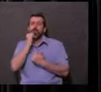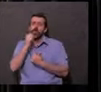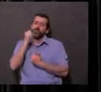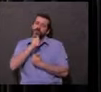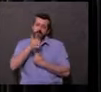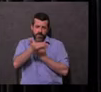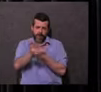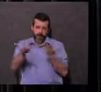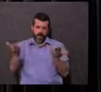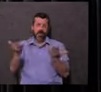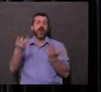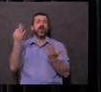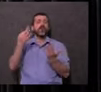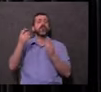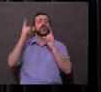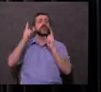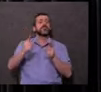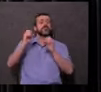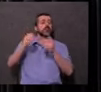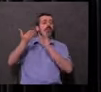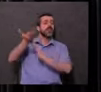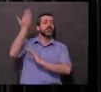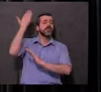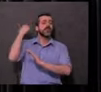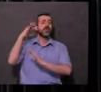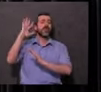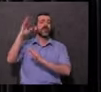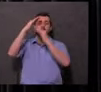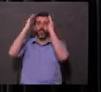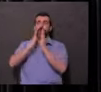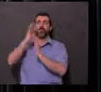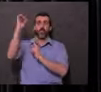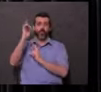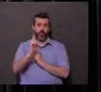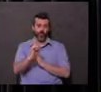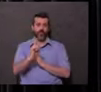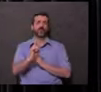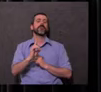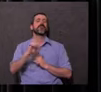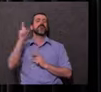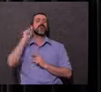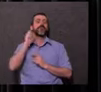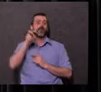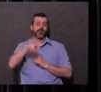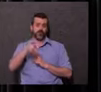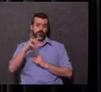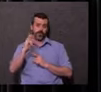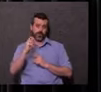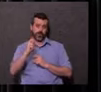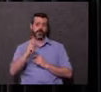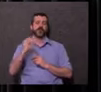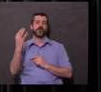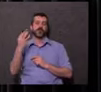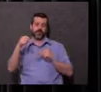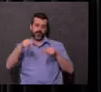começou logo no tempo das aparições. No dia 13 de junho, que nesta peregrinação